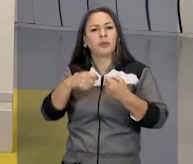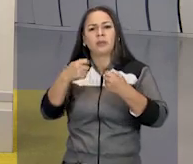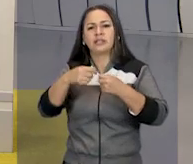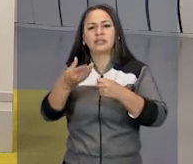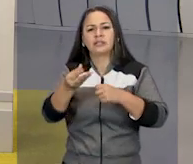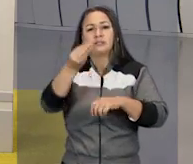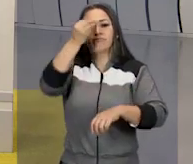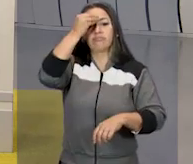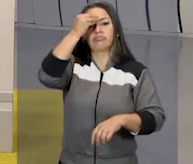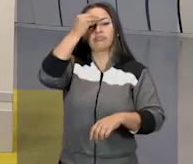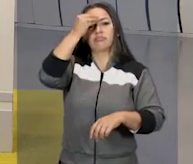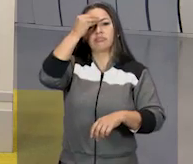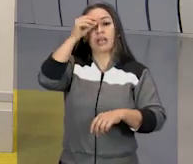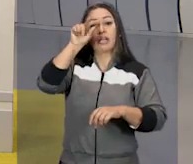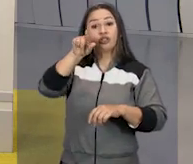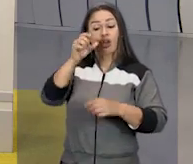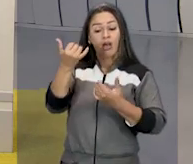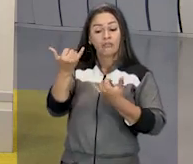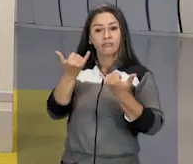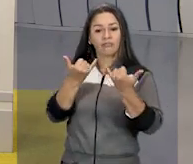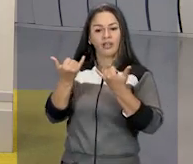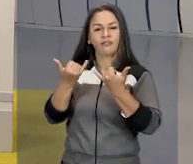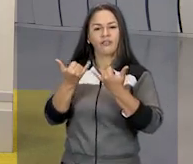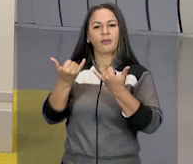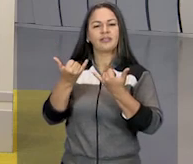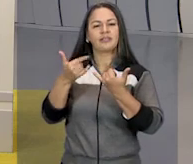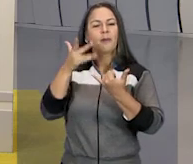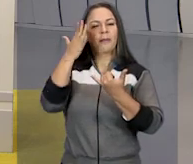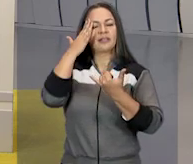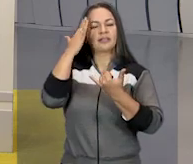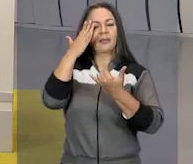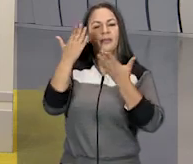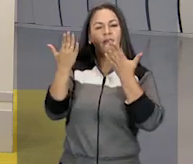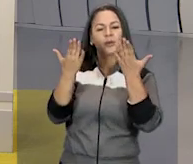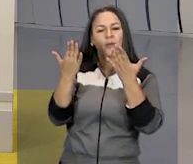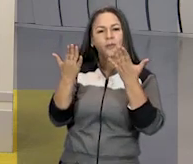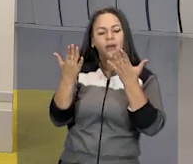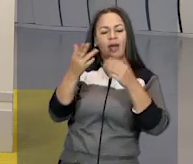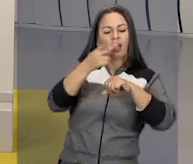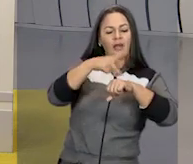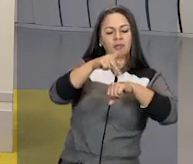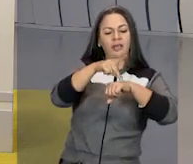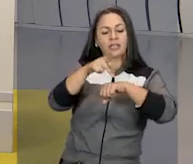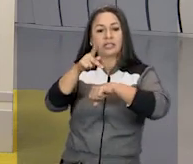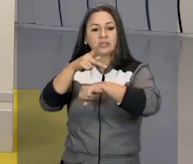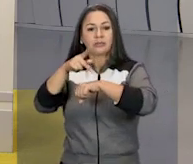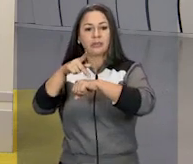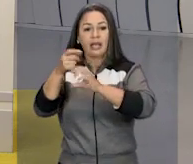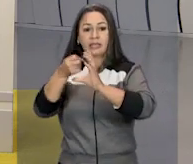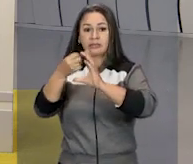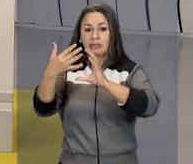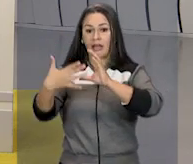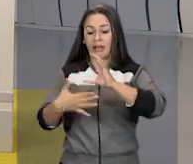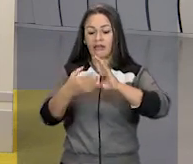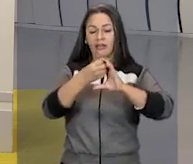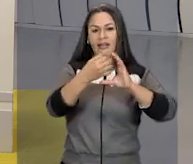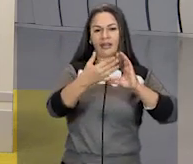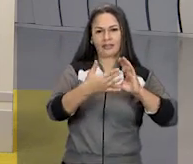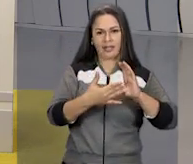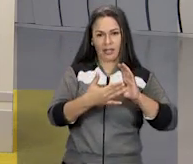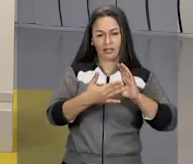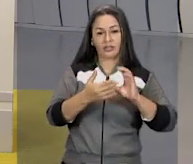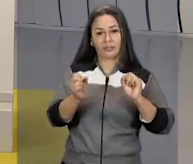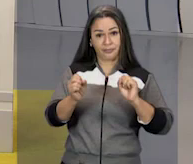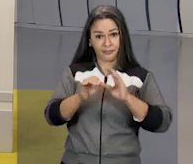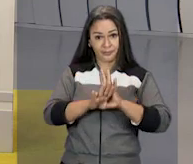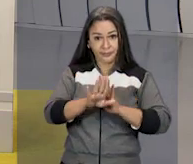pelos dados para que a gente consiga comparar populações e comparar características de lugares e de outros. Então, os dados que eu vou apresentar para